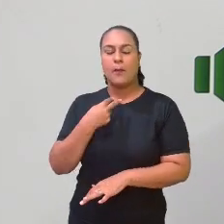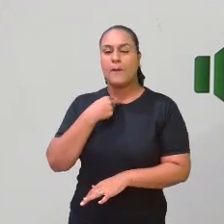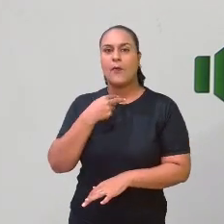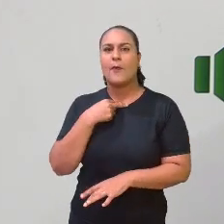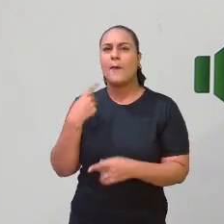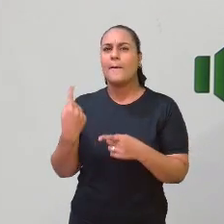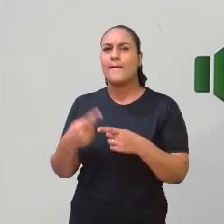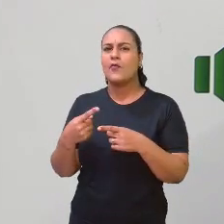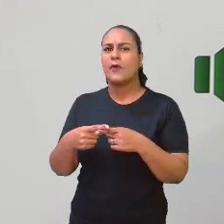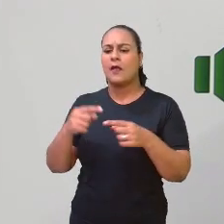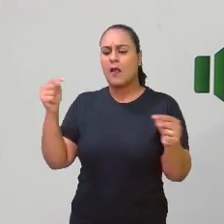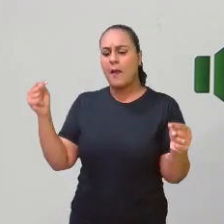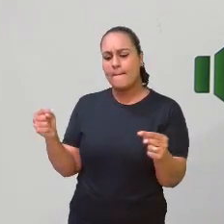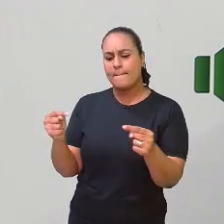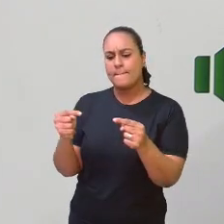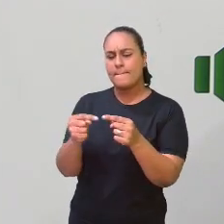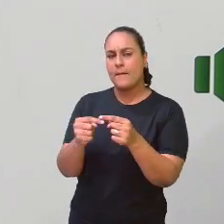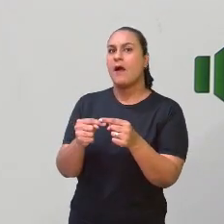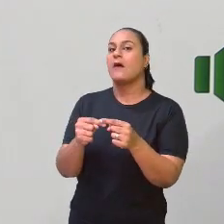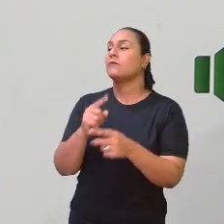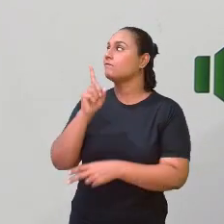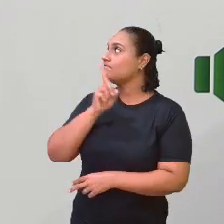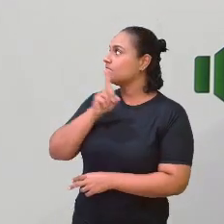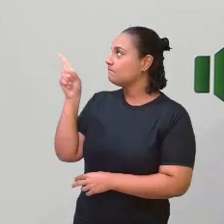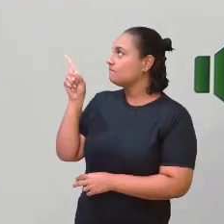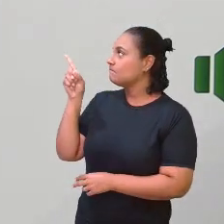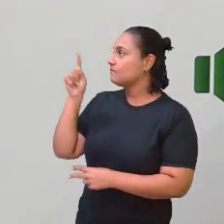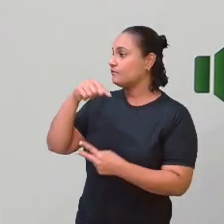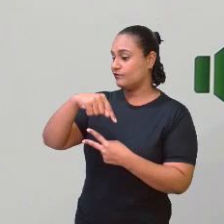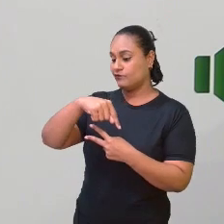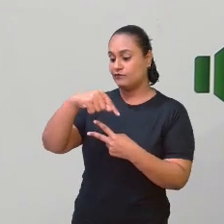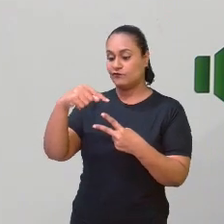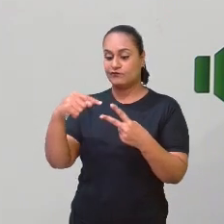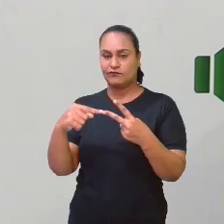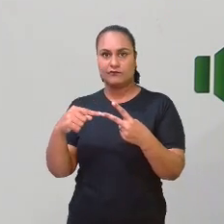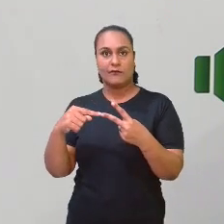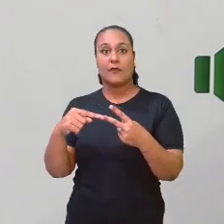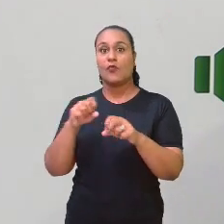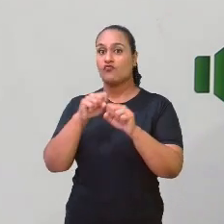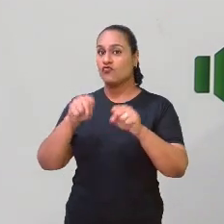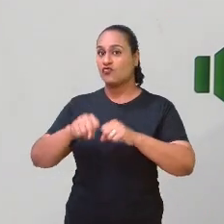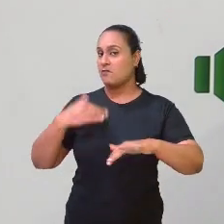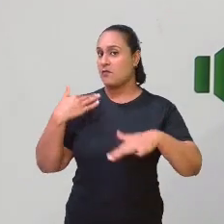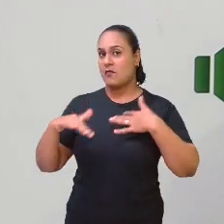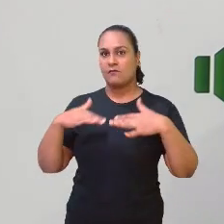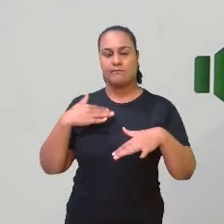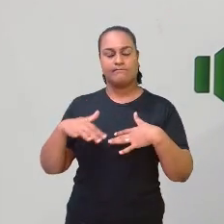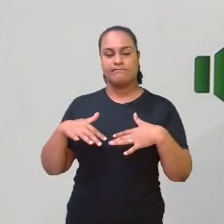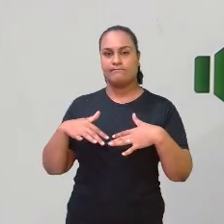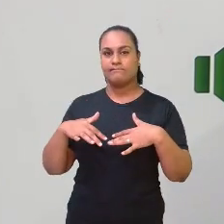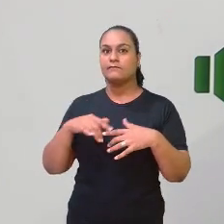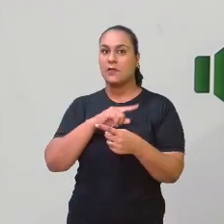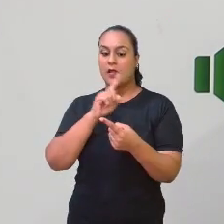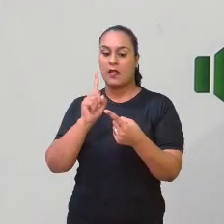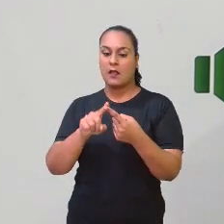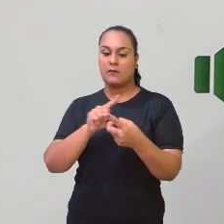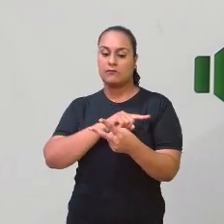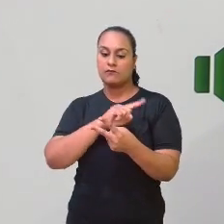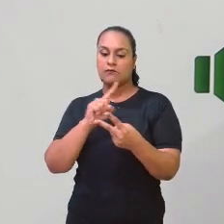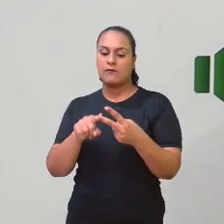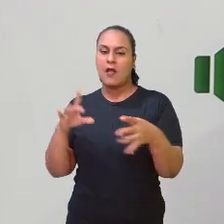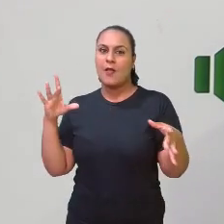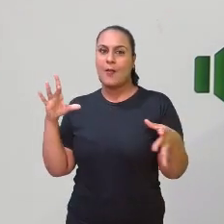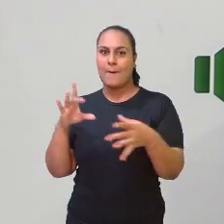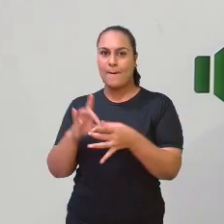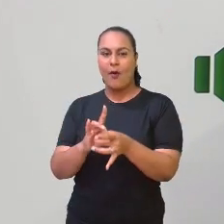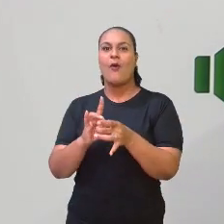eles se comunicam entre si. E no caso do sistema locomotor, não é diferente. Um precisa do